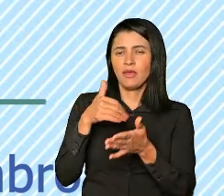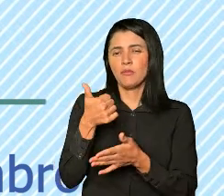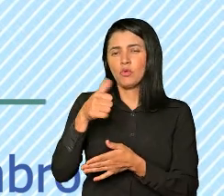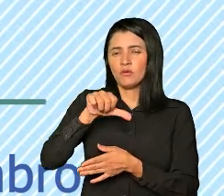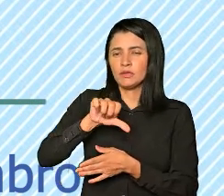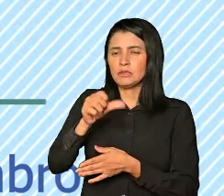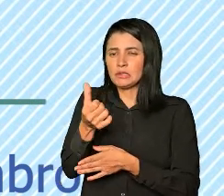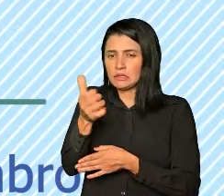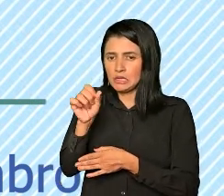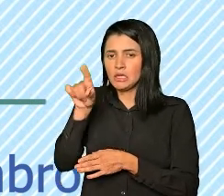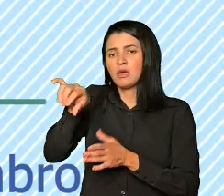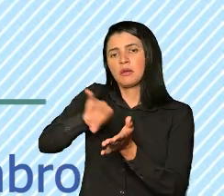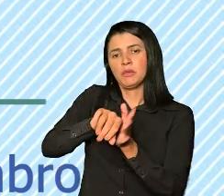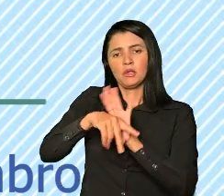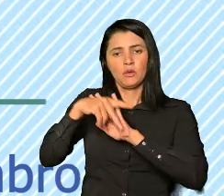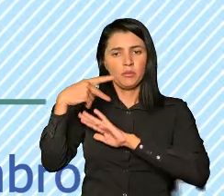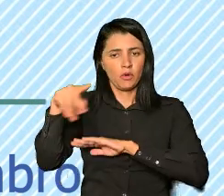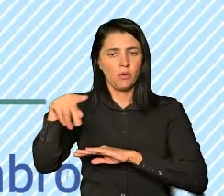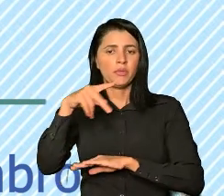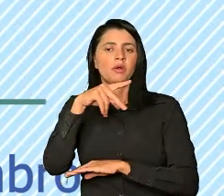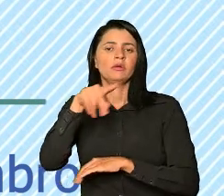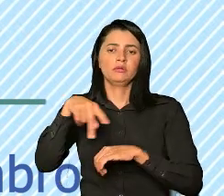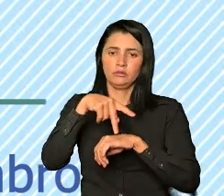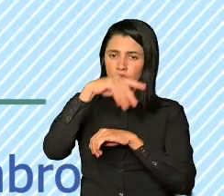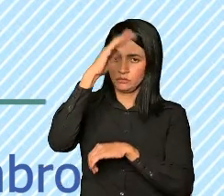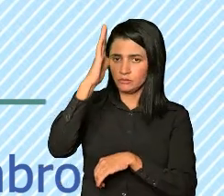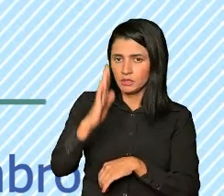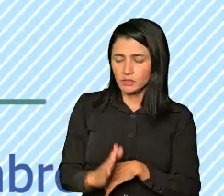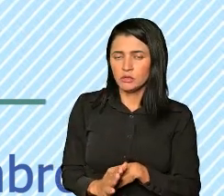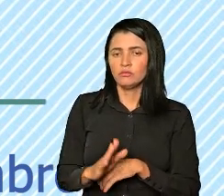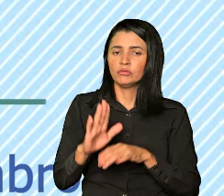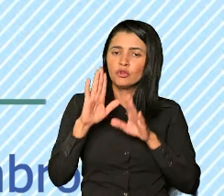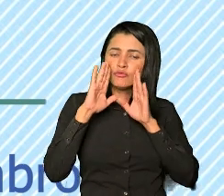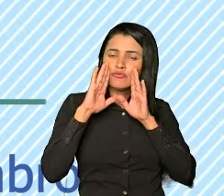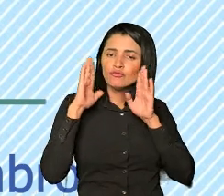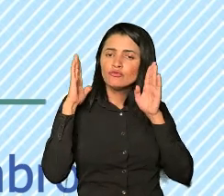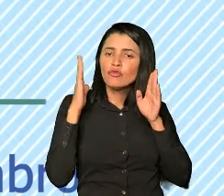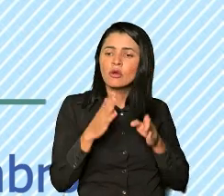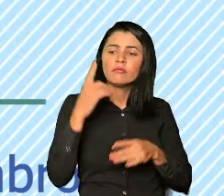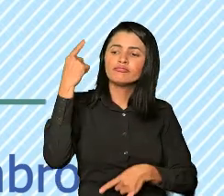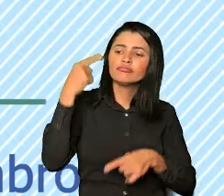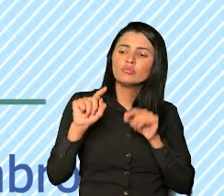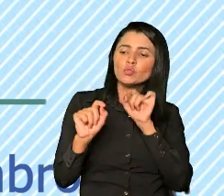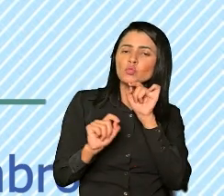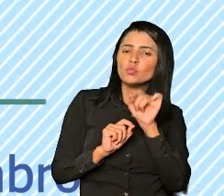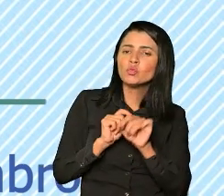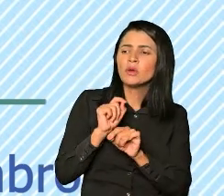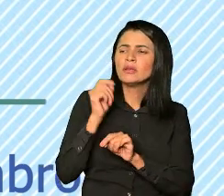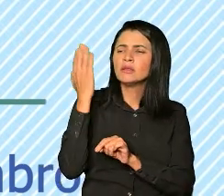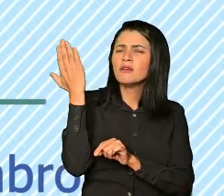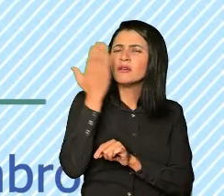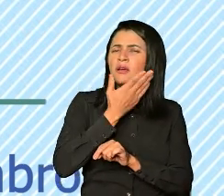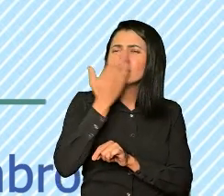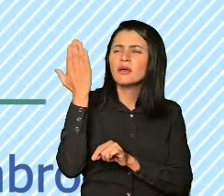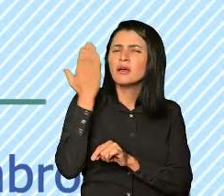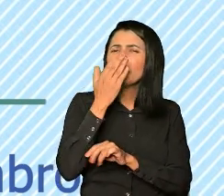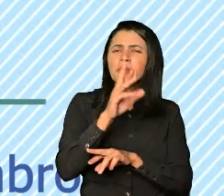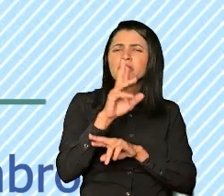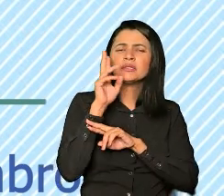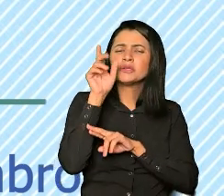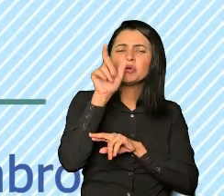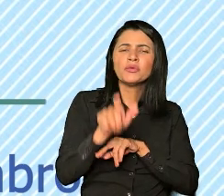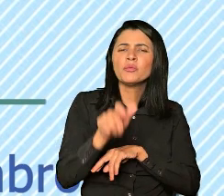certo? Então, a minha fala vai se centrar exatamente a discutir essa invisibilidade da